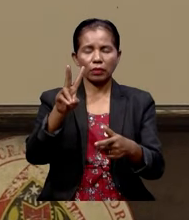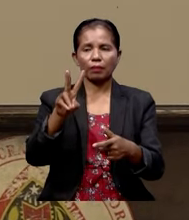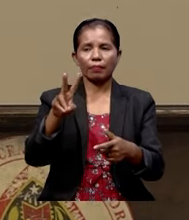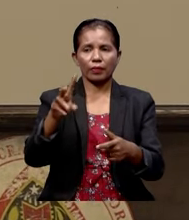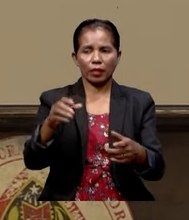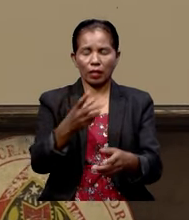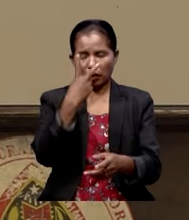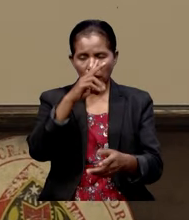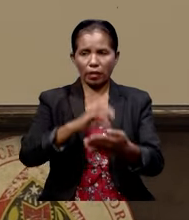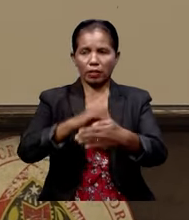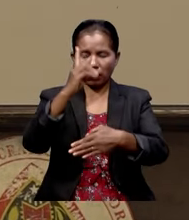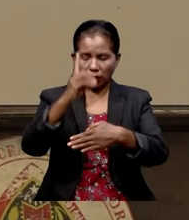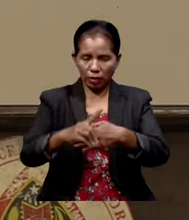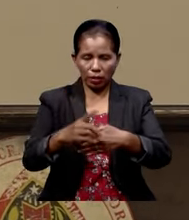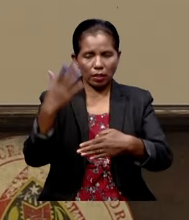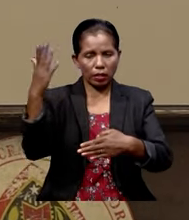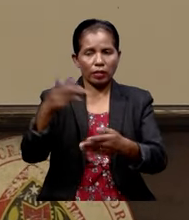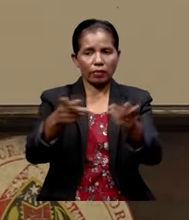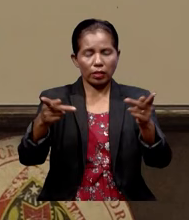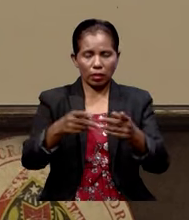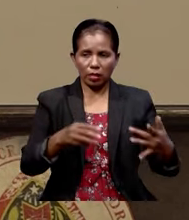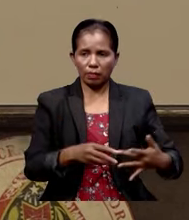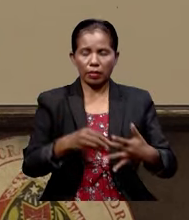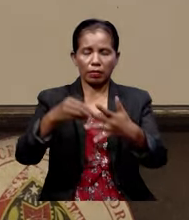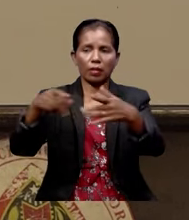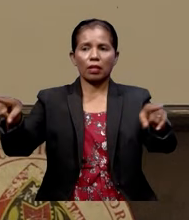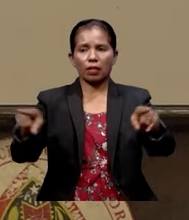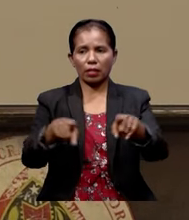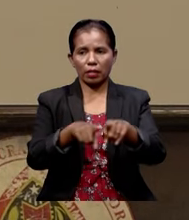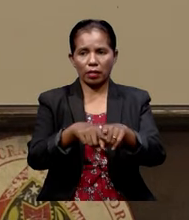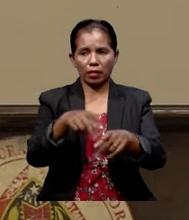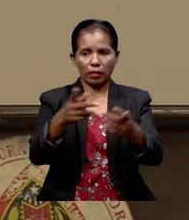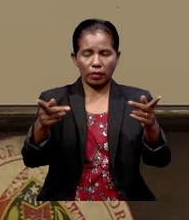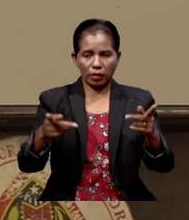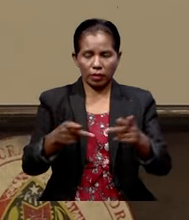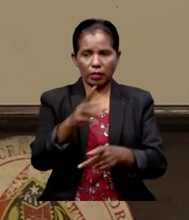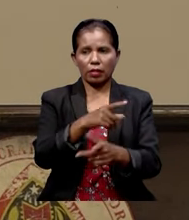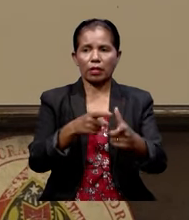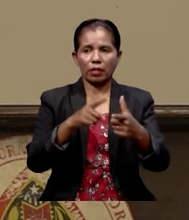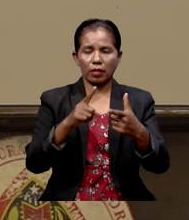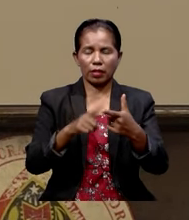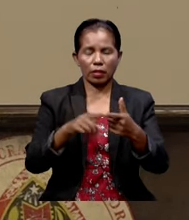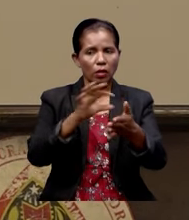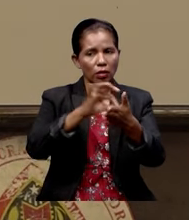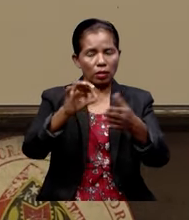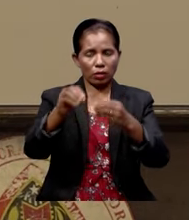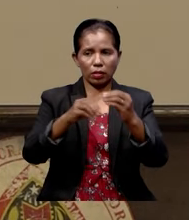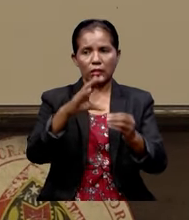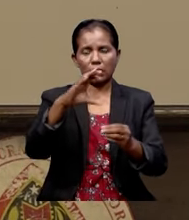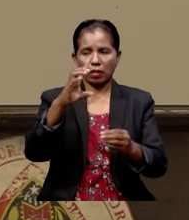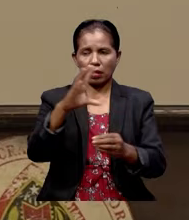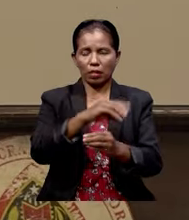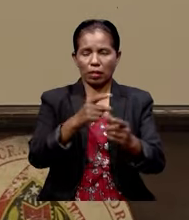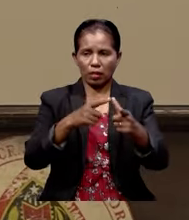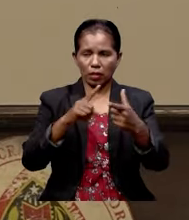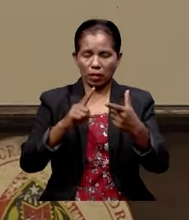curso humano e área de formação especializada na NESA, Certified Public Accountant, CPA, Certified